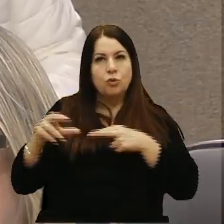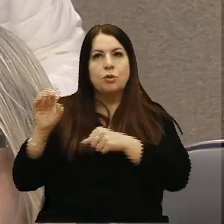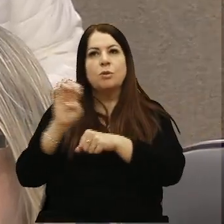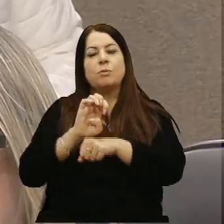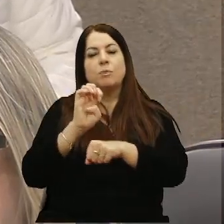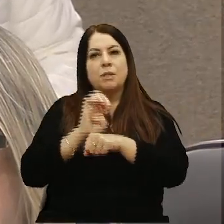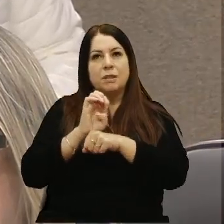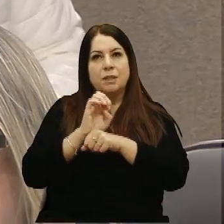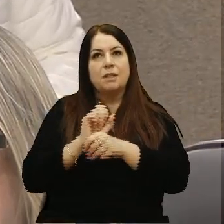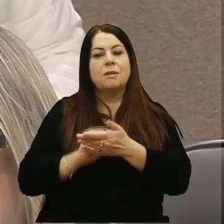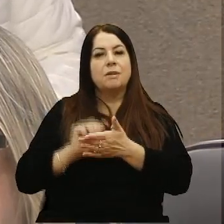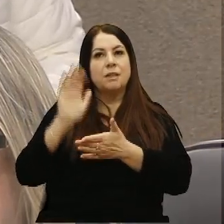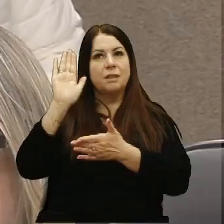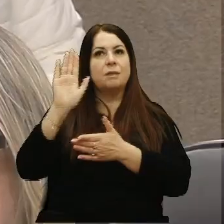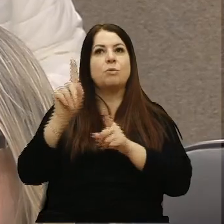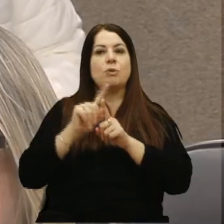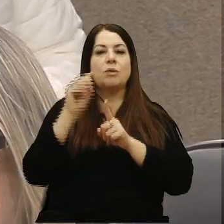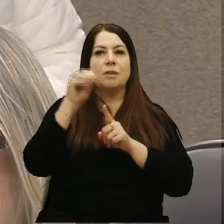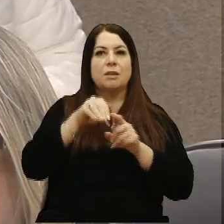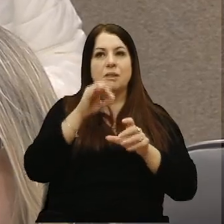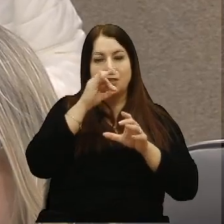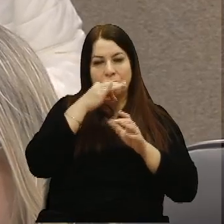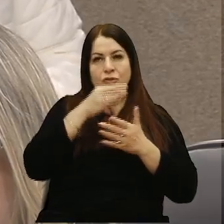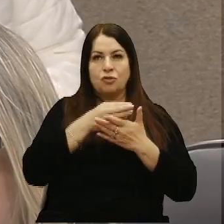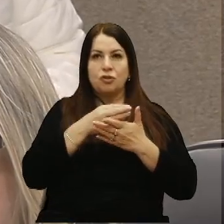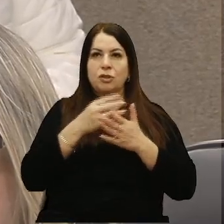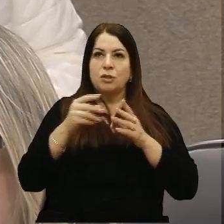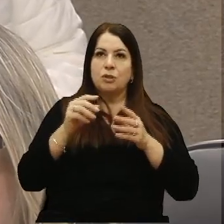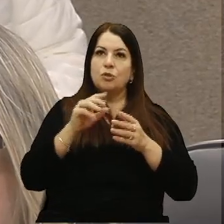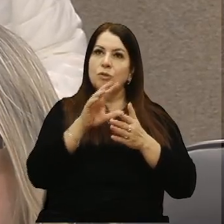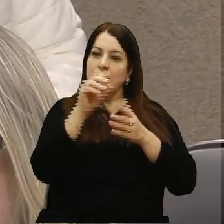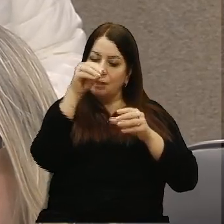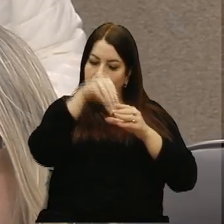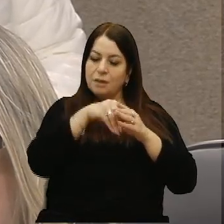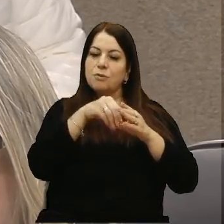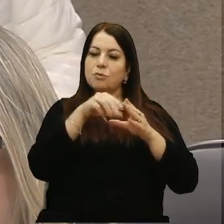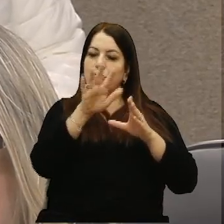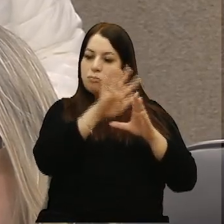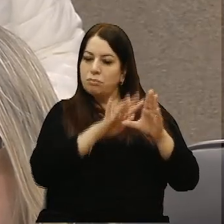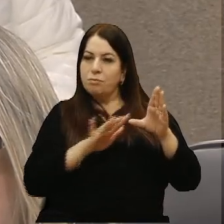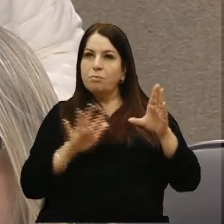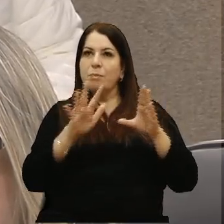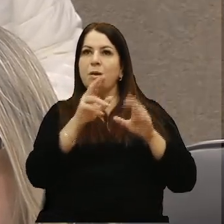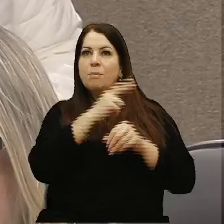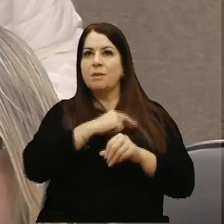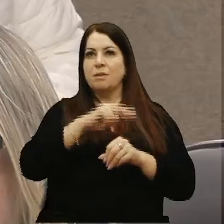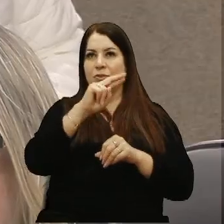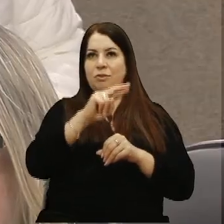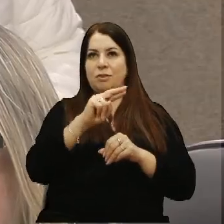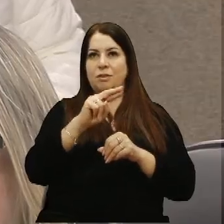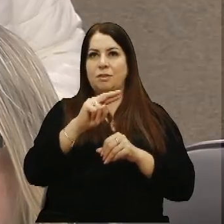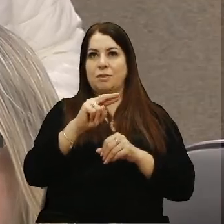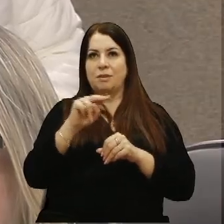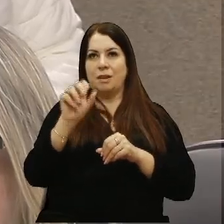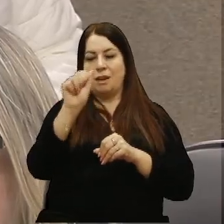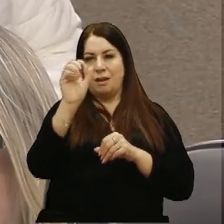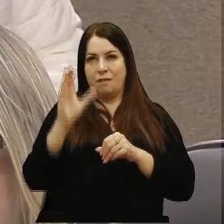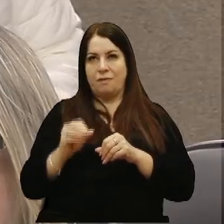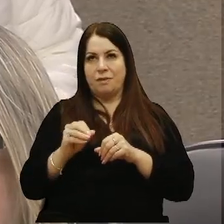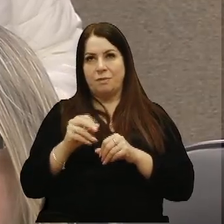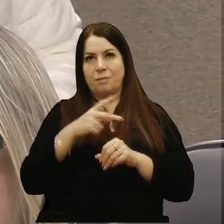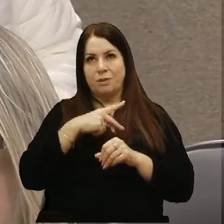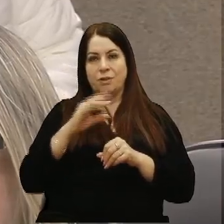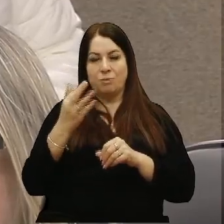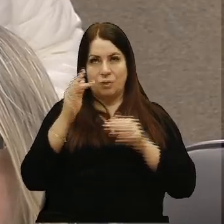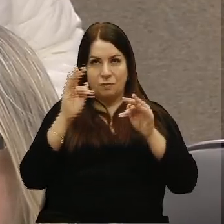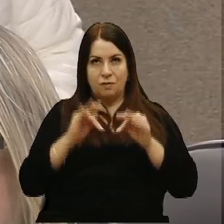evento que coloque Caxias do Sul no mapa, né, da religião de matriz africana. Presidente, depois que a